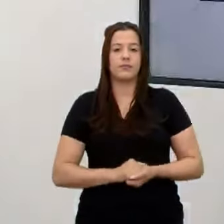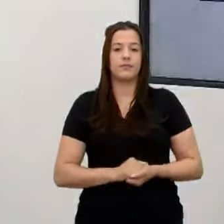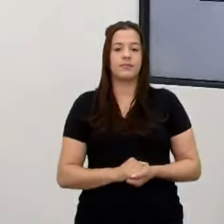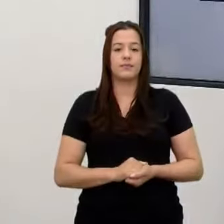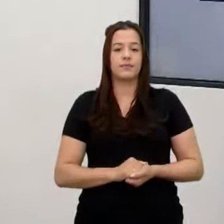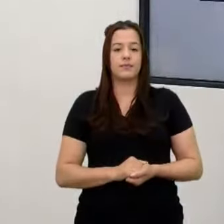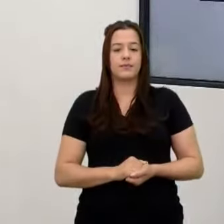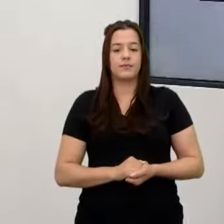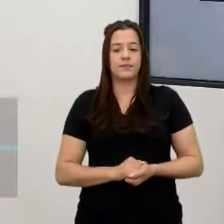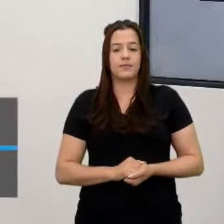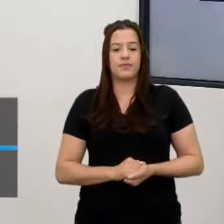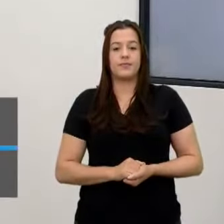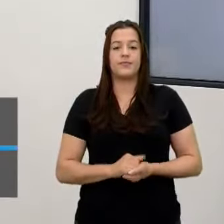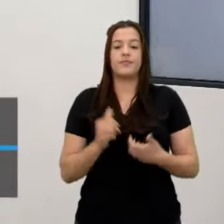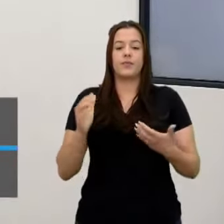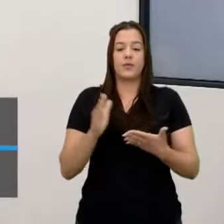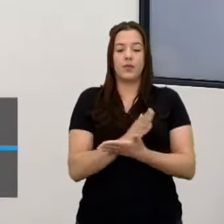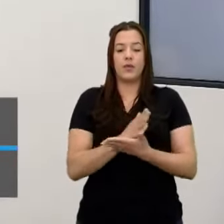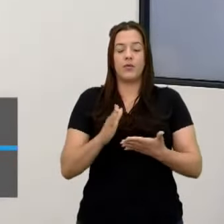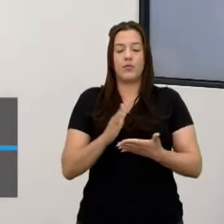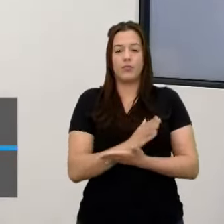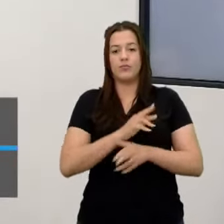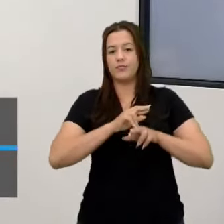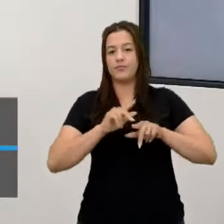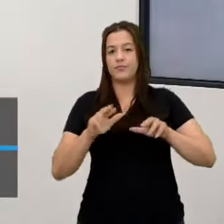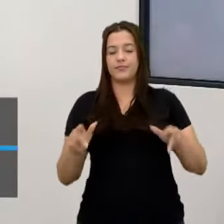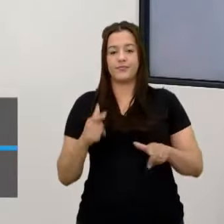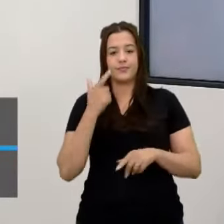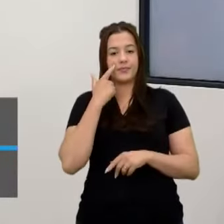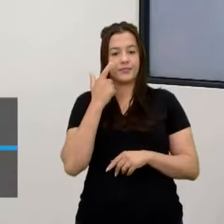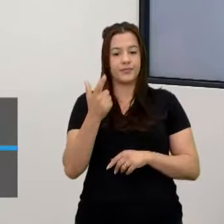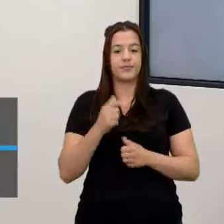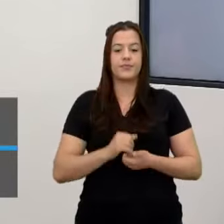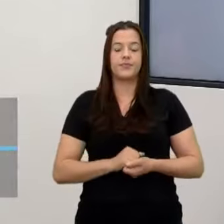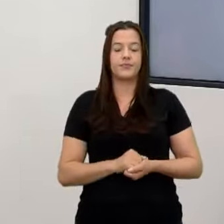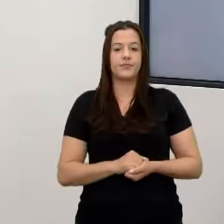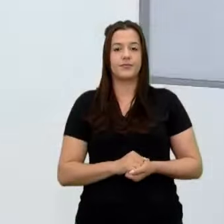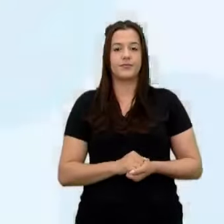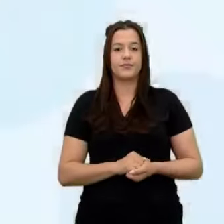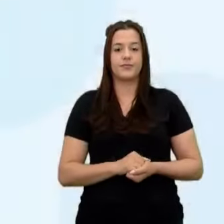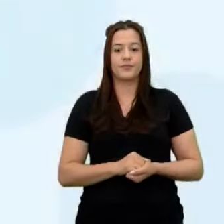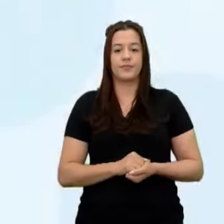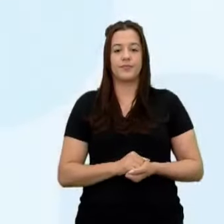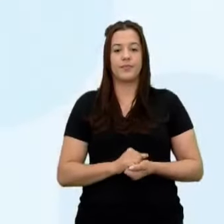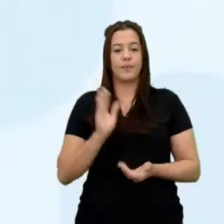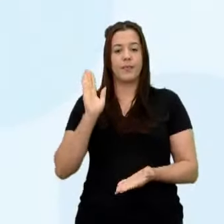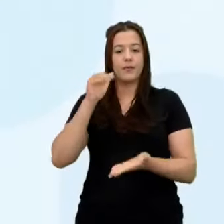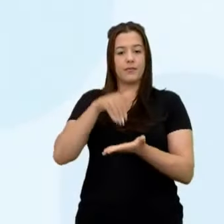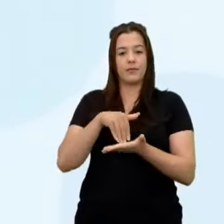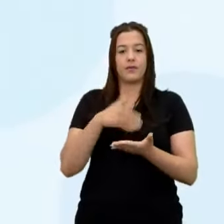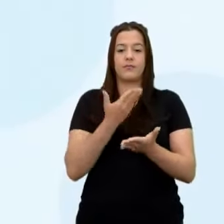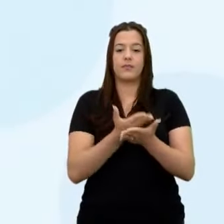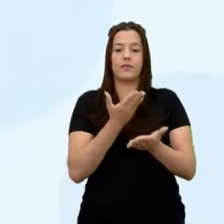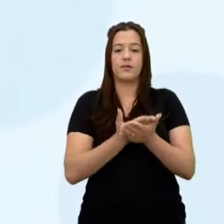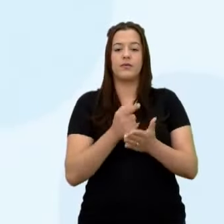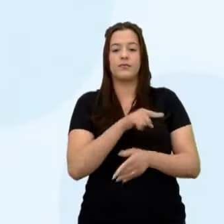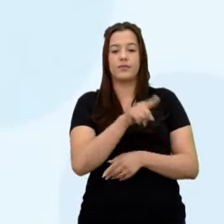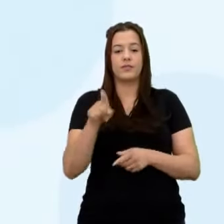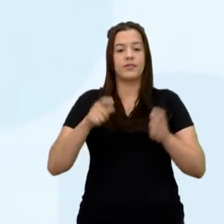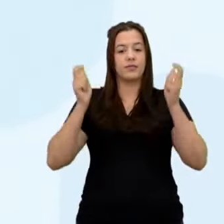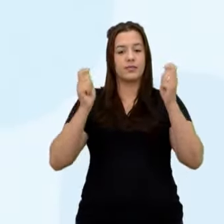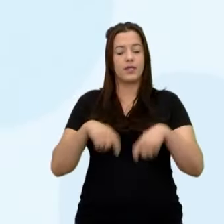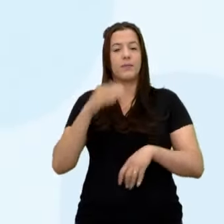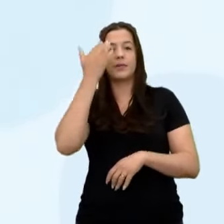So, go there and by the end of this class, the students will be able to... Ao final desta aula, alunos serão capazes